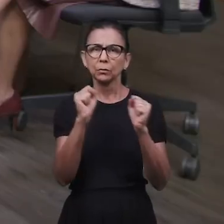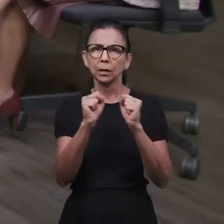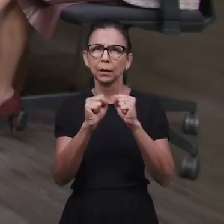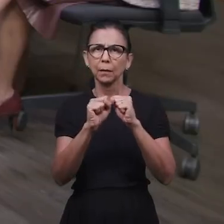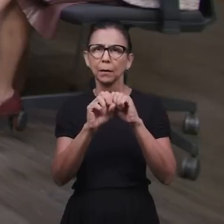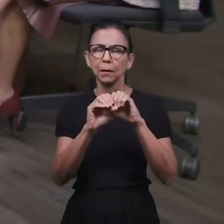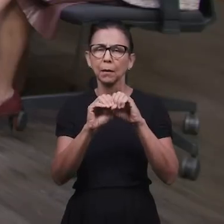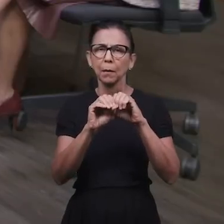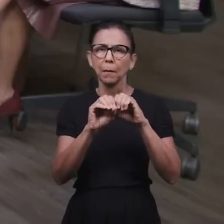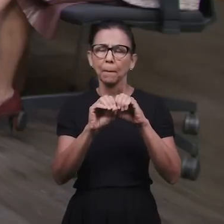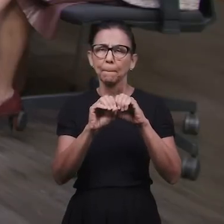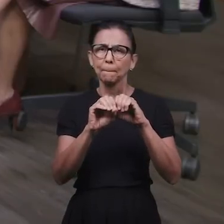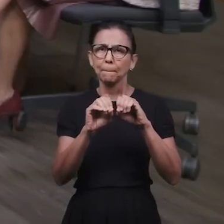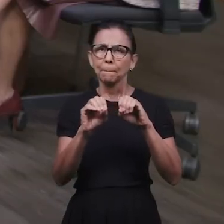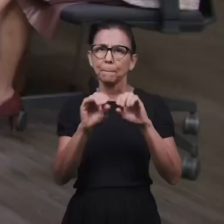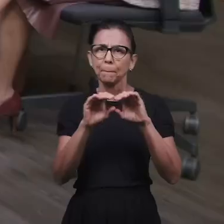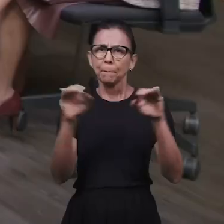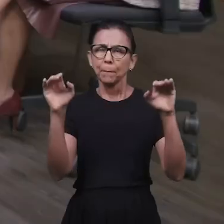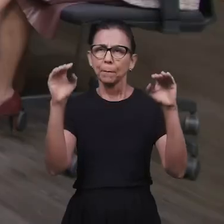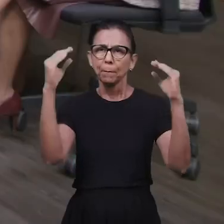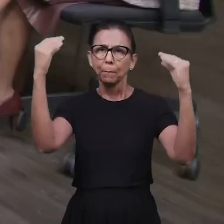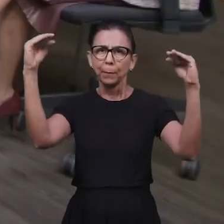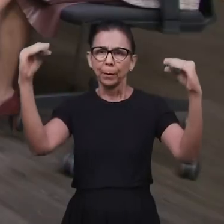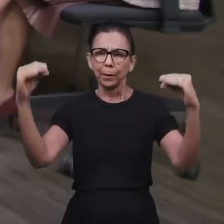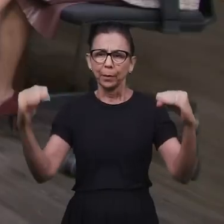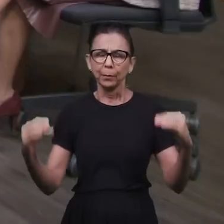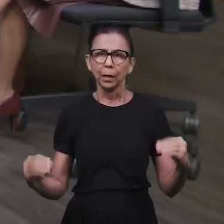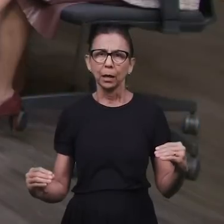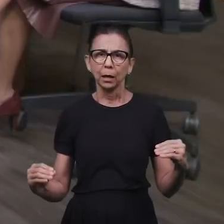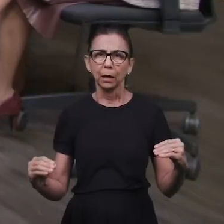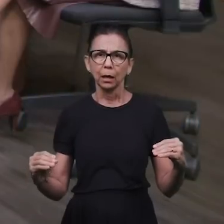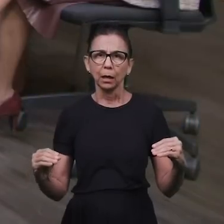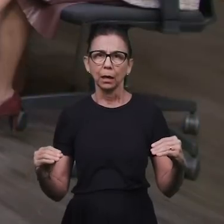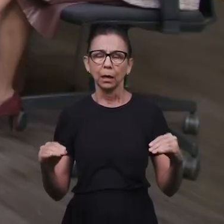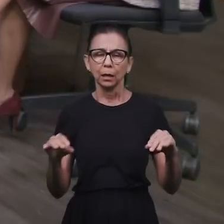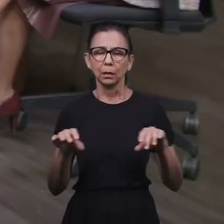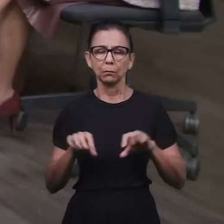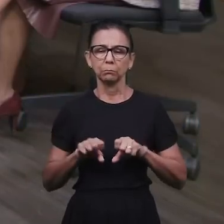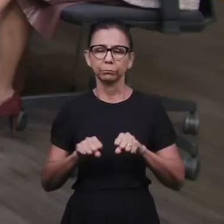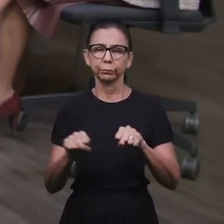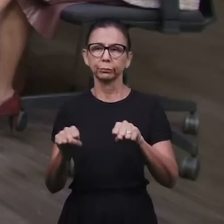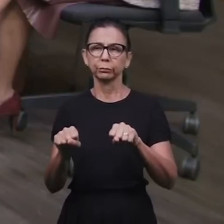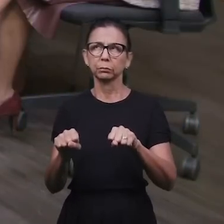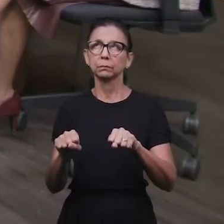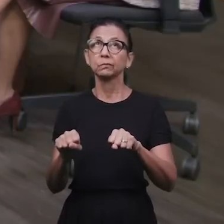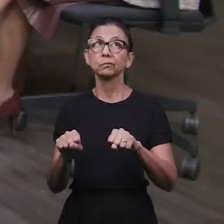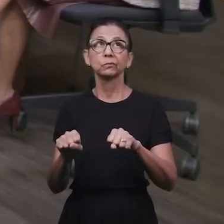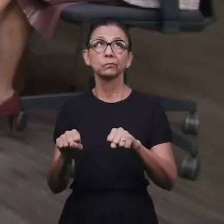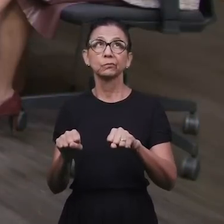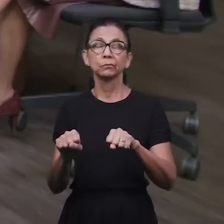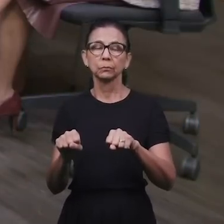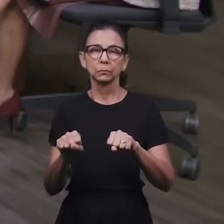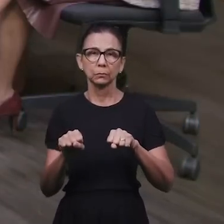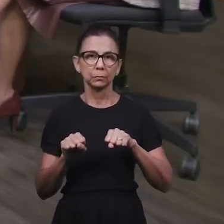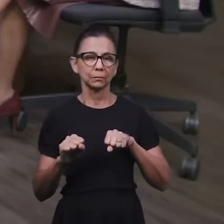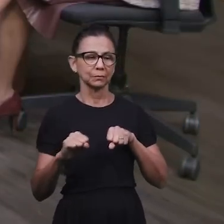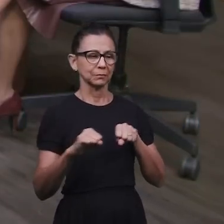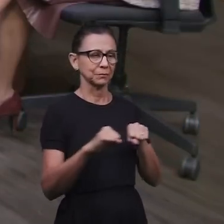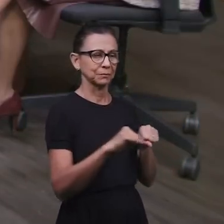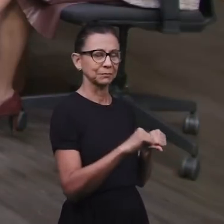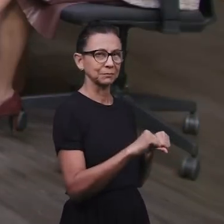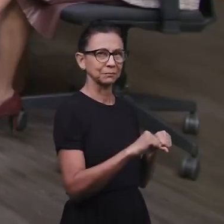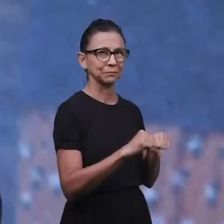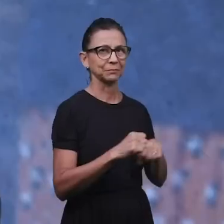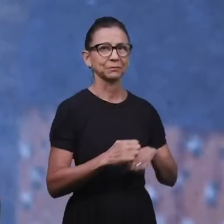alguma coisa na nossa vida porque não convém? Seja algo que não convém porque vai continuar sem trazer